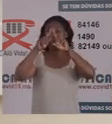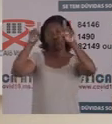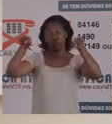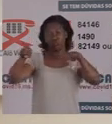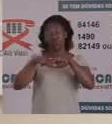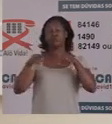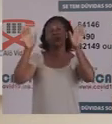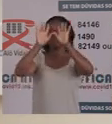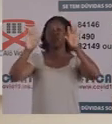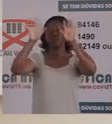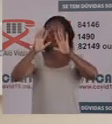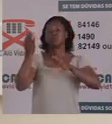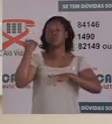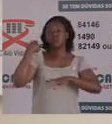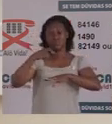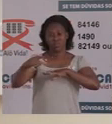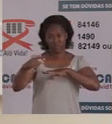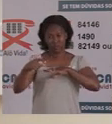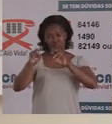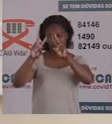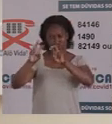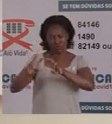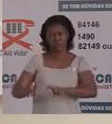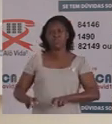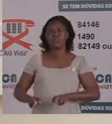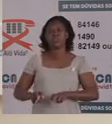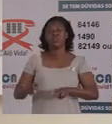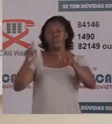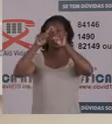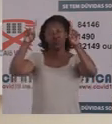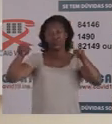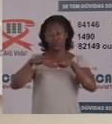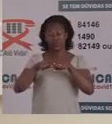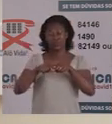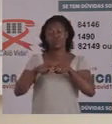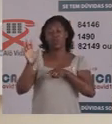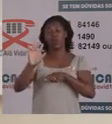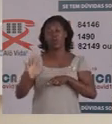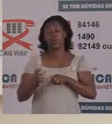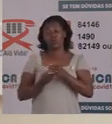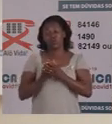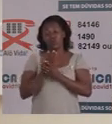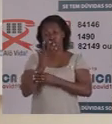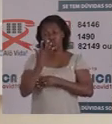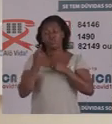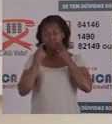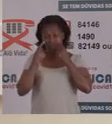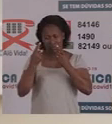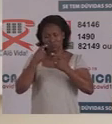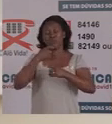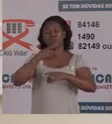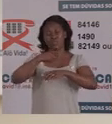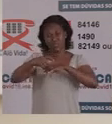semana passada, e no quadro cor-de-rosa é aquilo que verificámos nesta semana que terminou